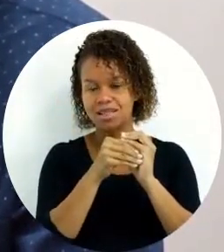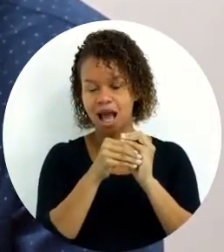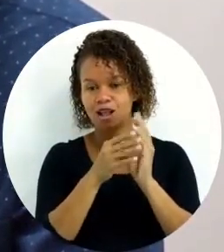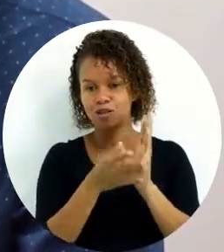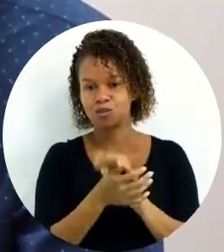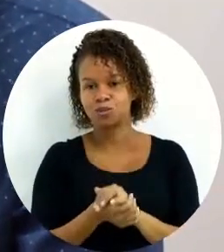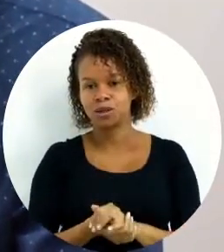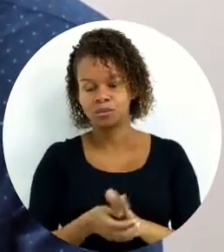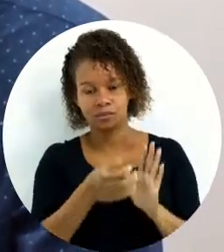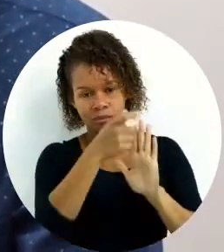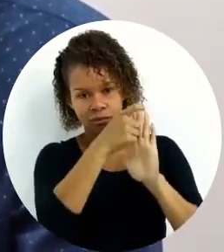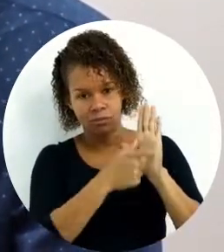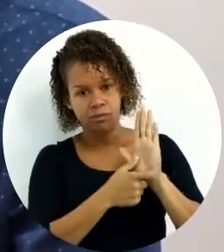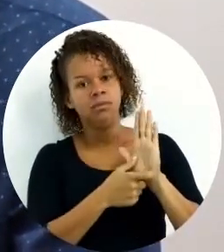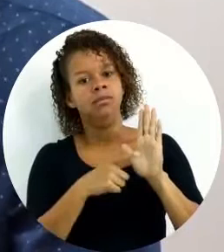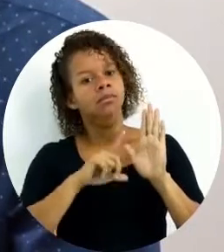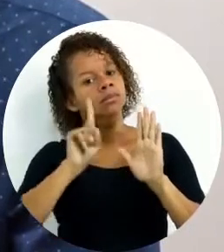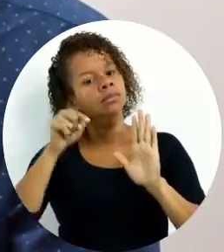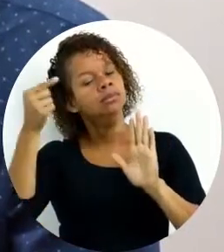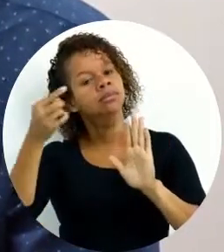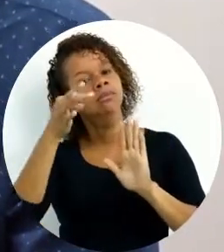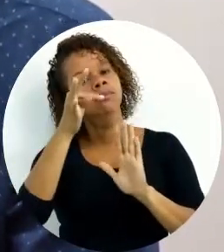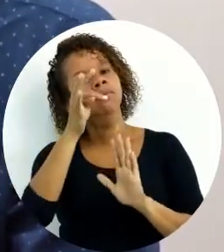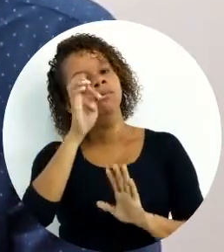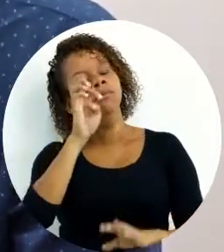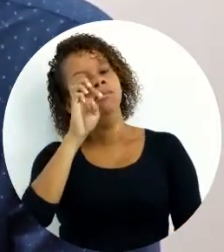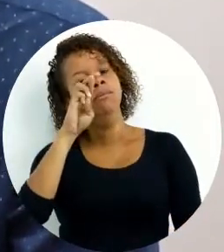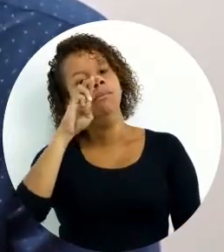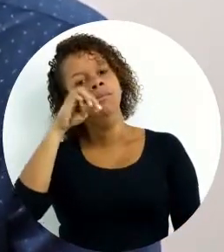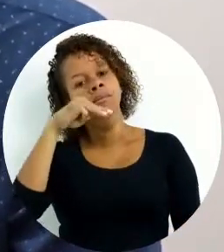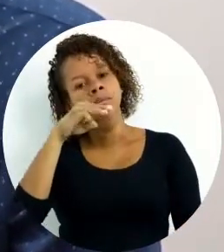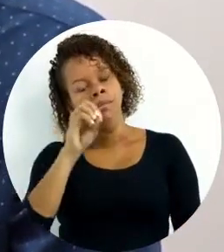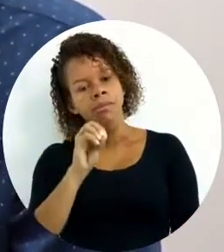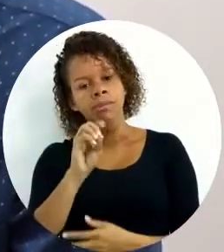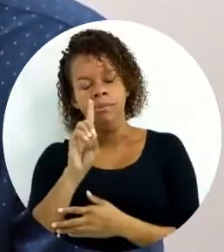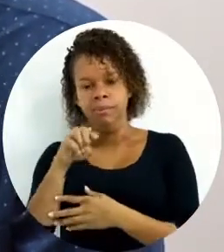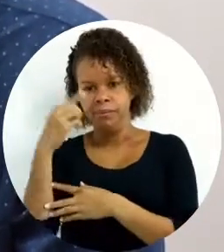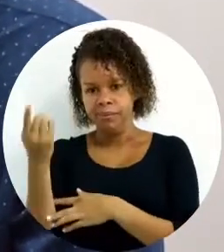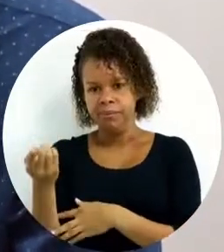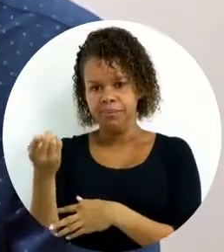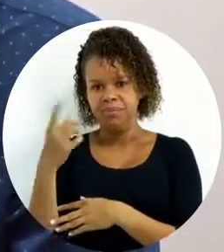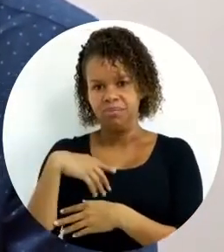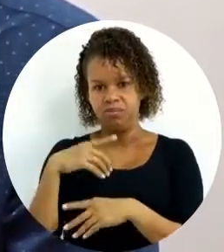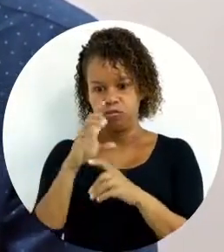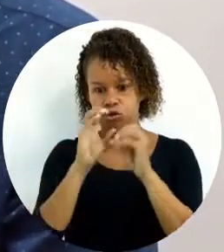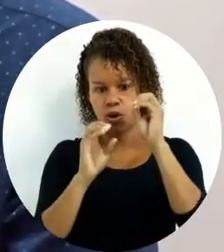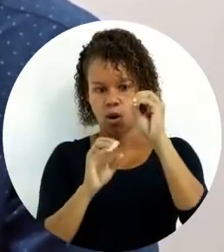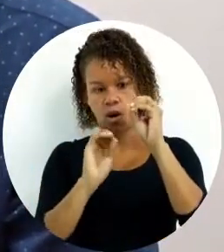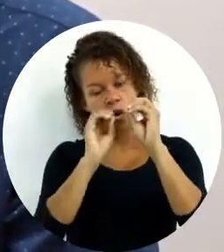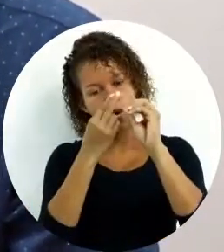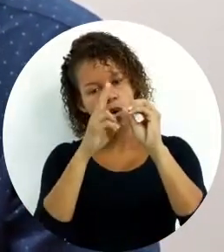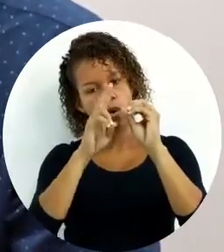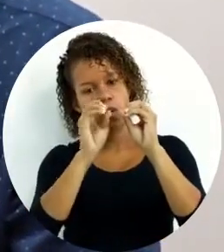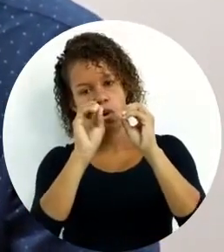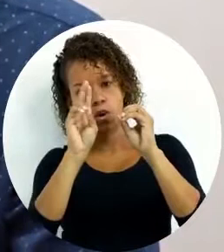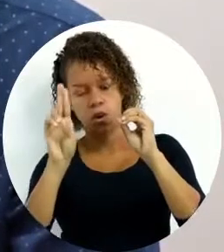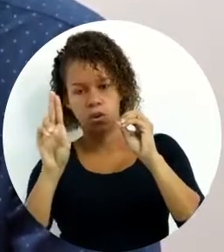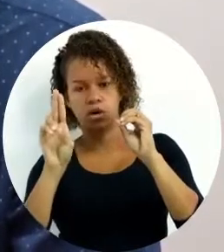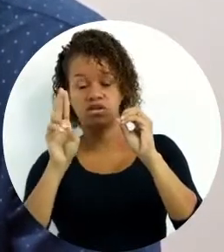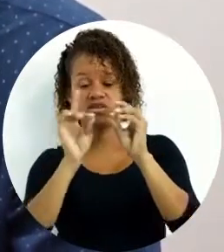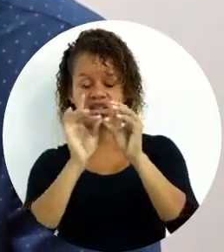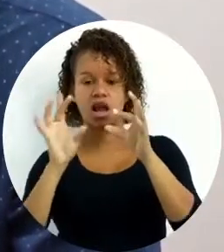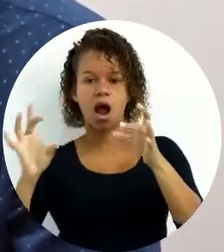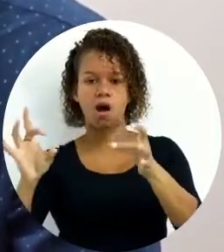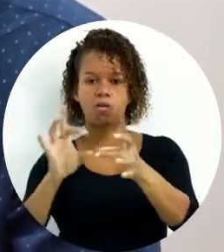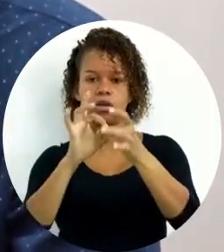termo e também por um outro termo, né? Já o operador OR ou OU, ele vai justamente fazer a